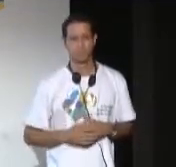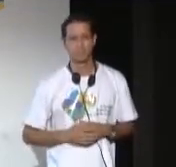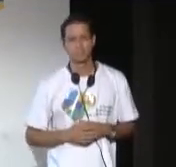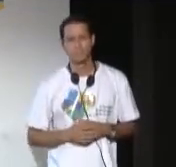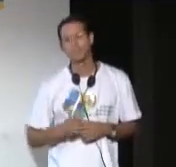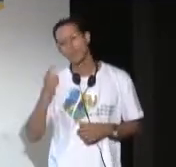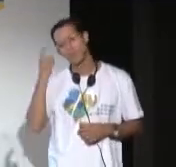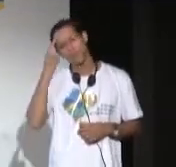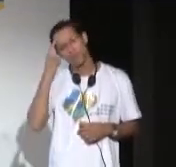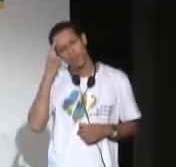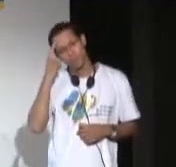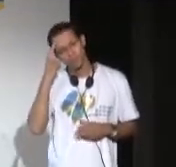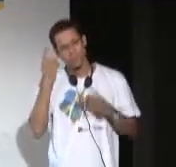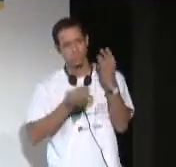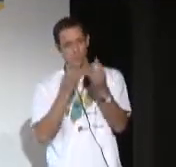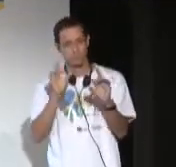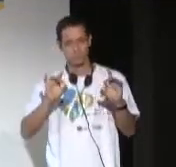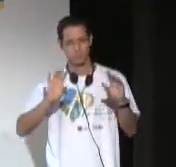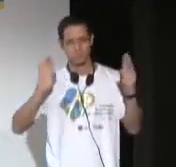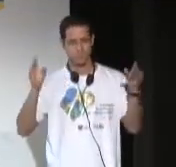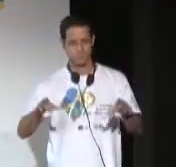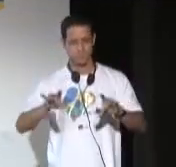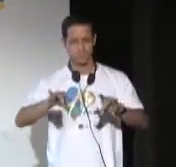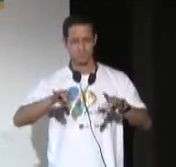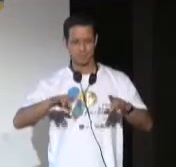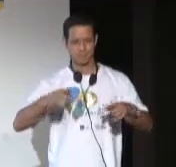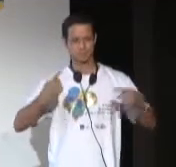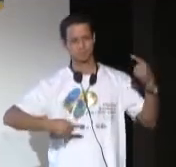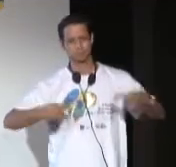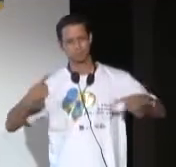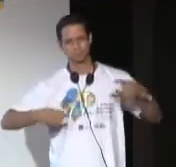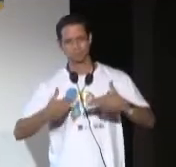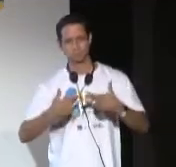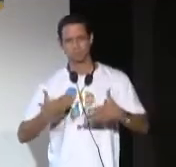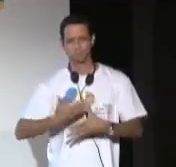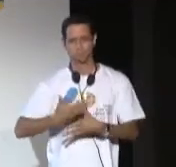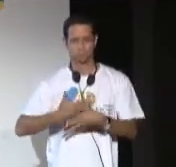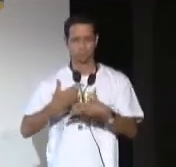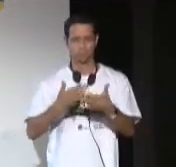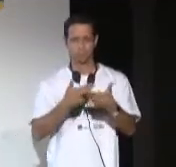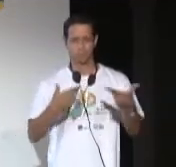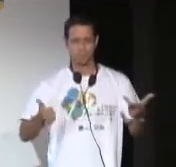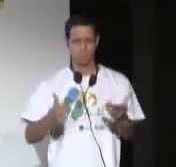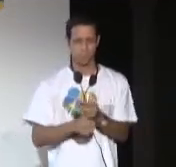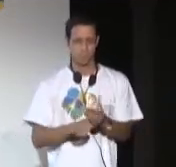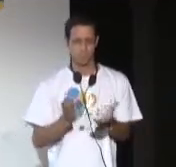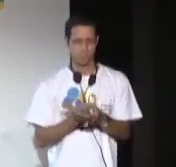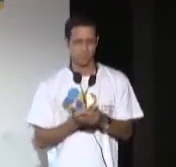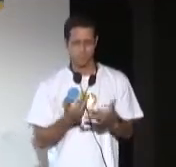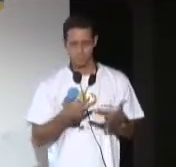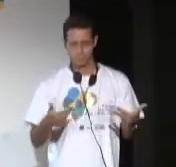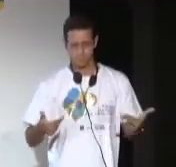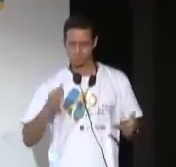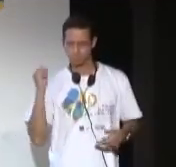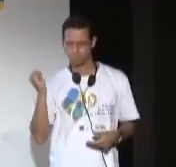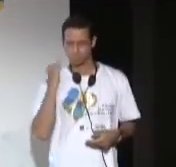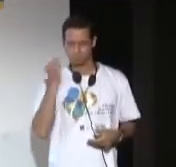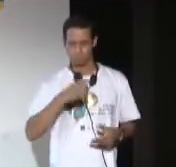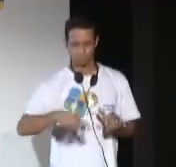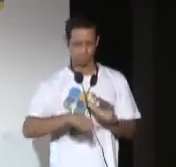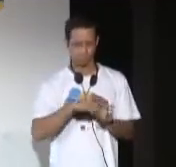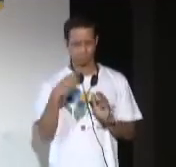vocês não acham, como especialistas técnicos que debateram a construção desse documento tão importante para o